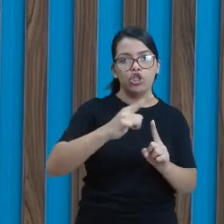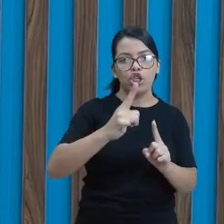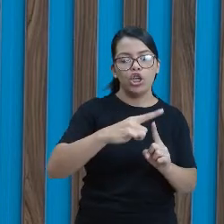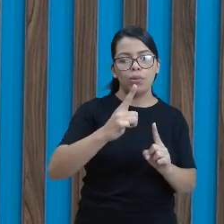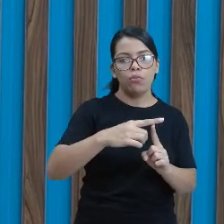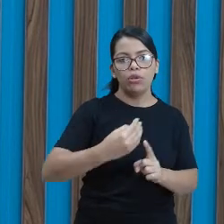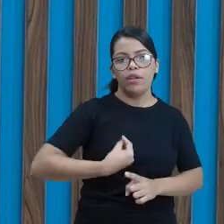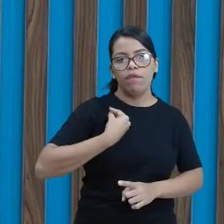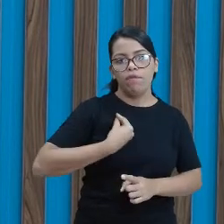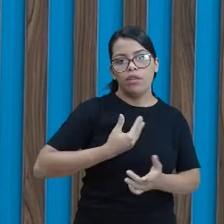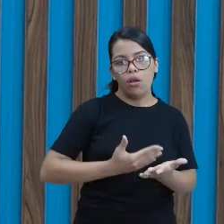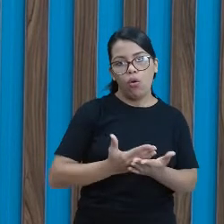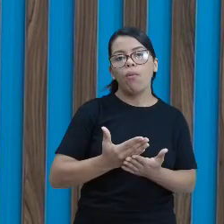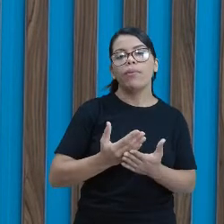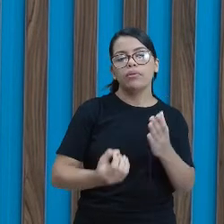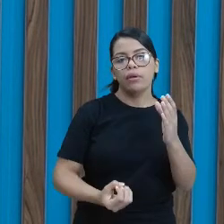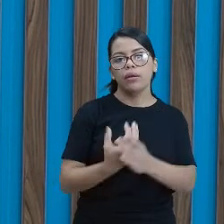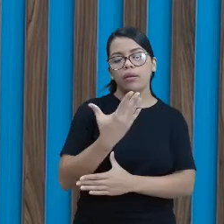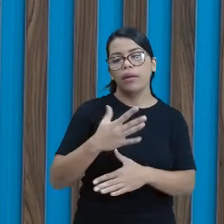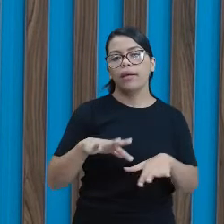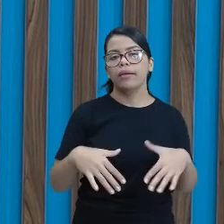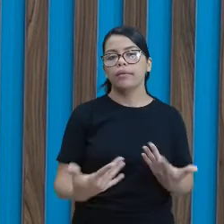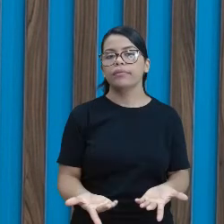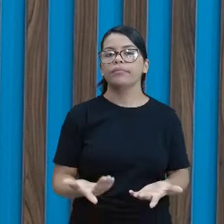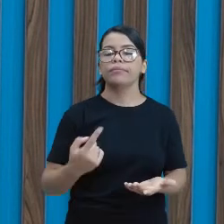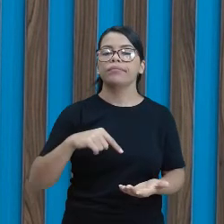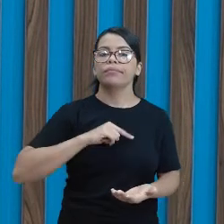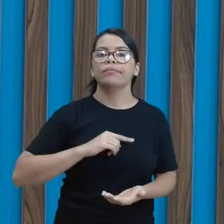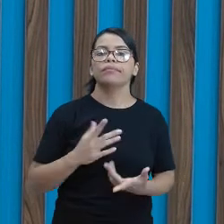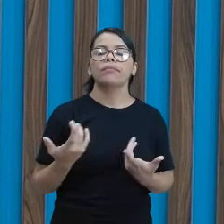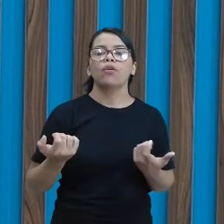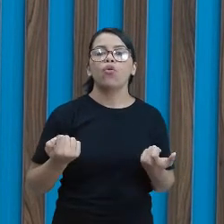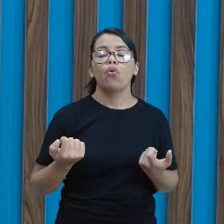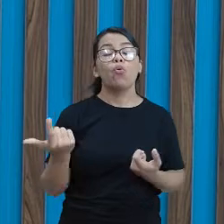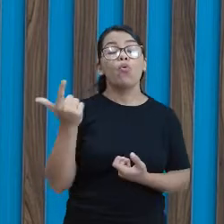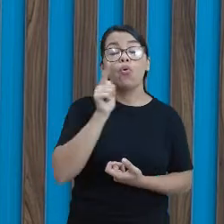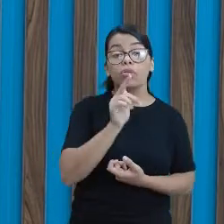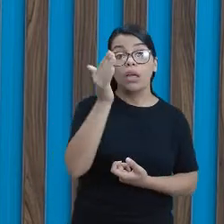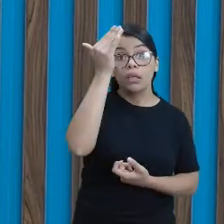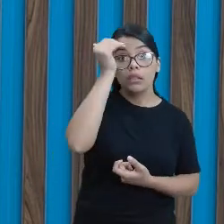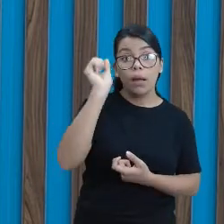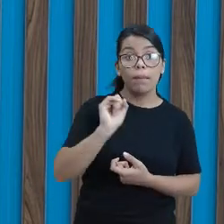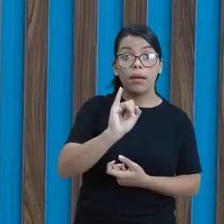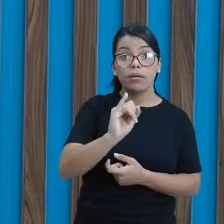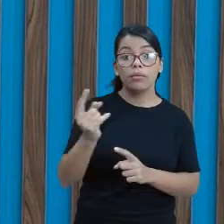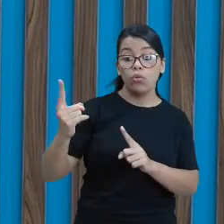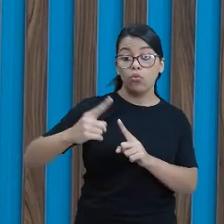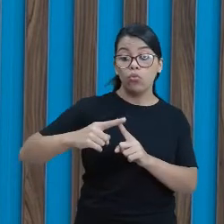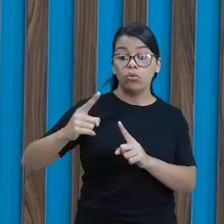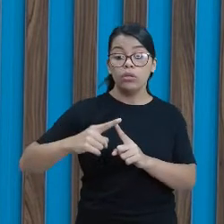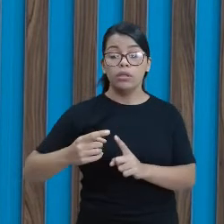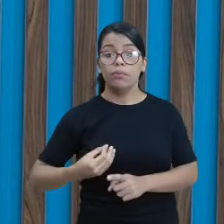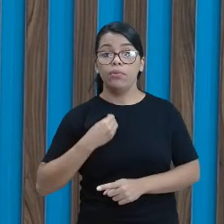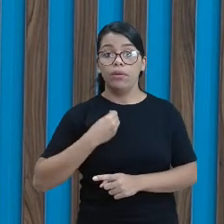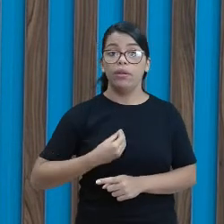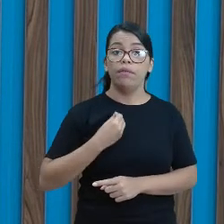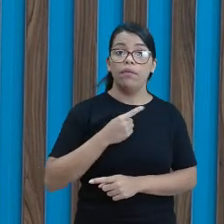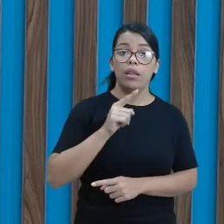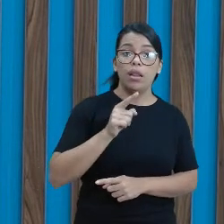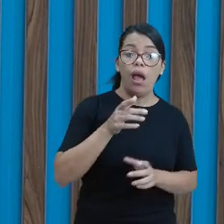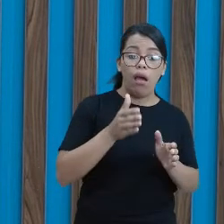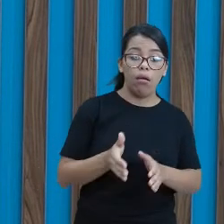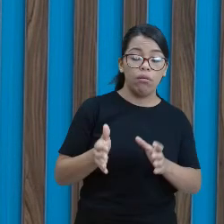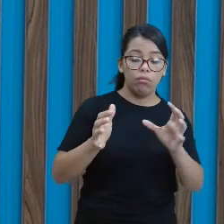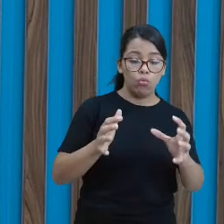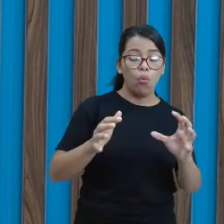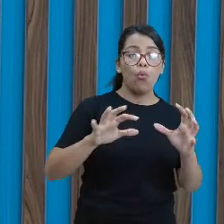muito interessante, que para a gente saber se uma espécie, né, ela lá do outro lado, lá no outro continente, ela é igual, ela tem